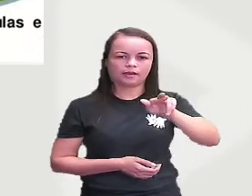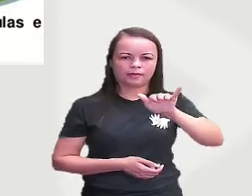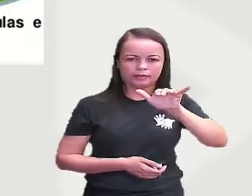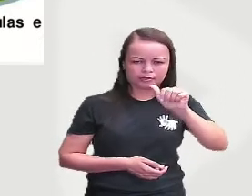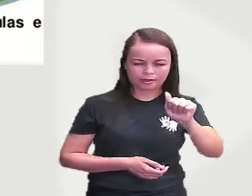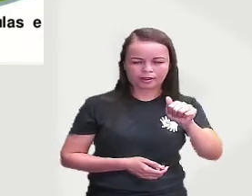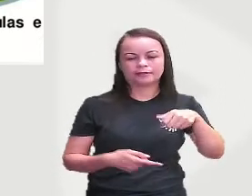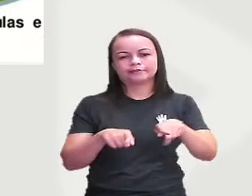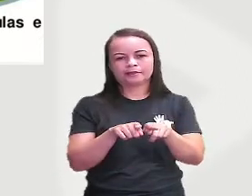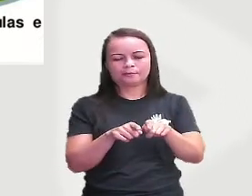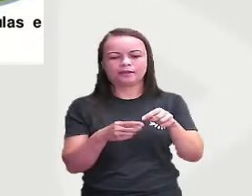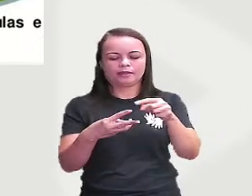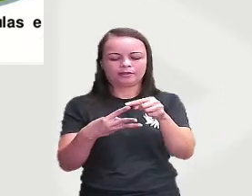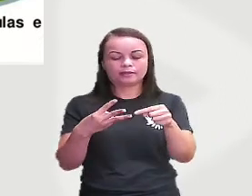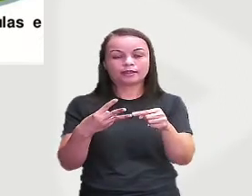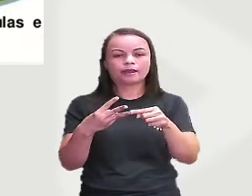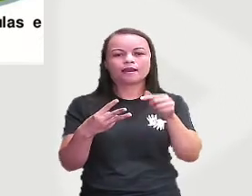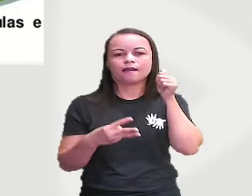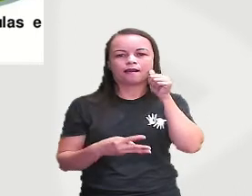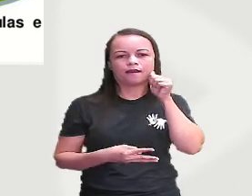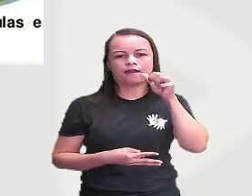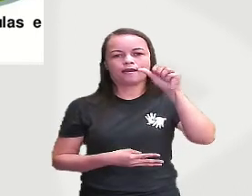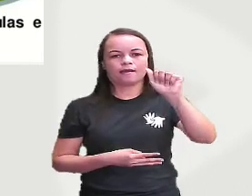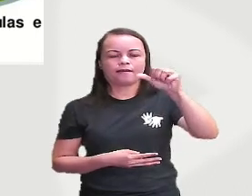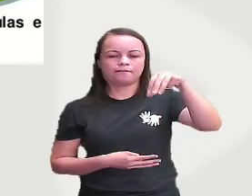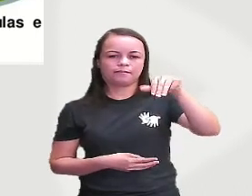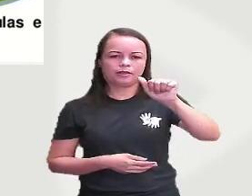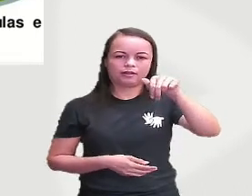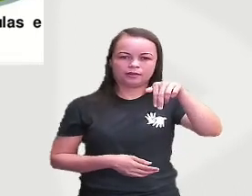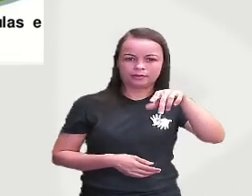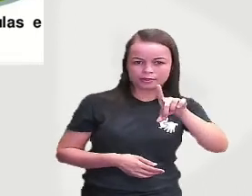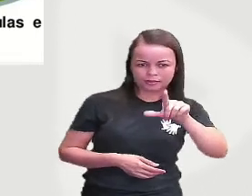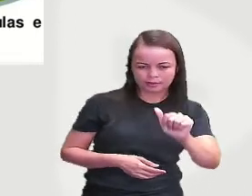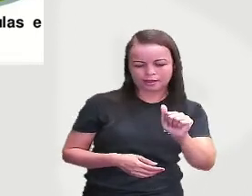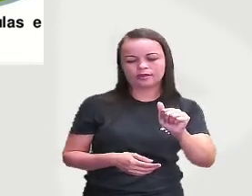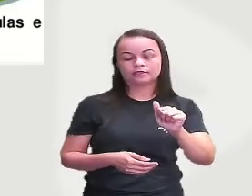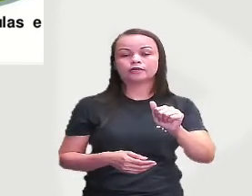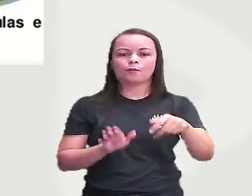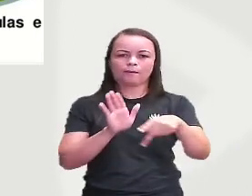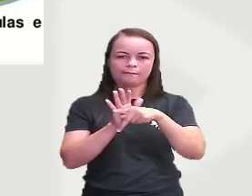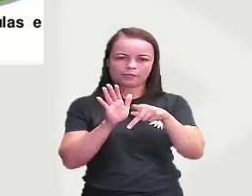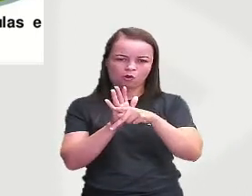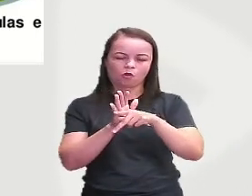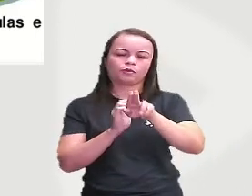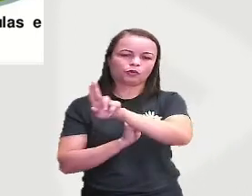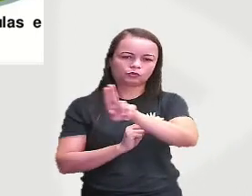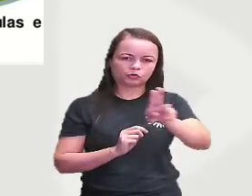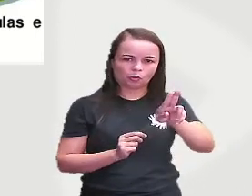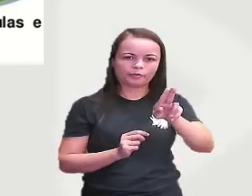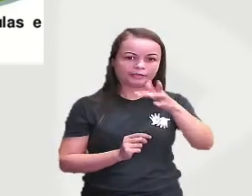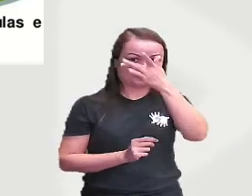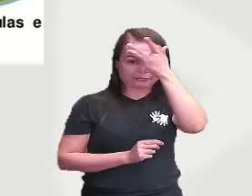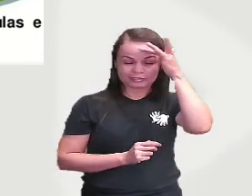Amanda. Esses três são substantivos próprios, nome de pessoa. Então tem que estar escrito com